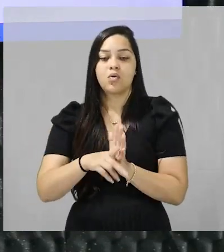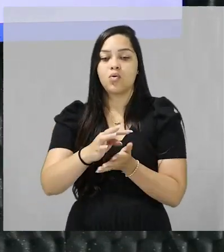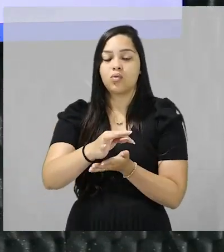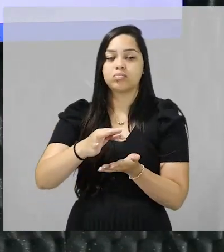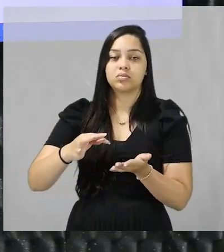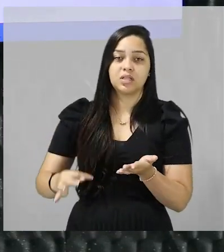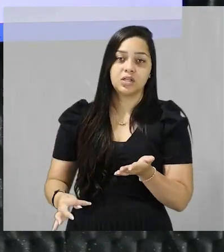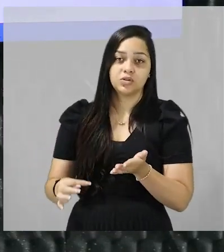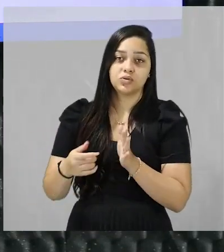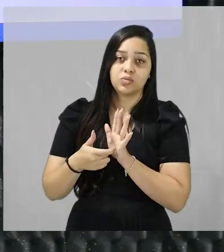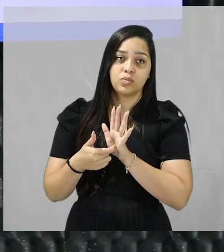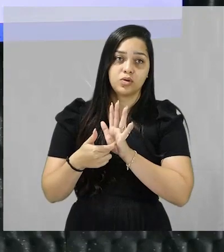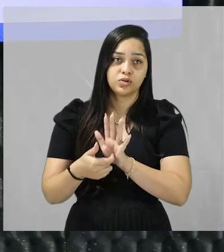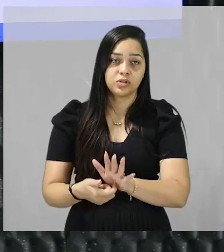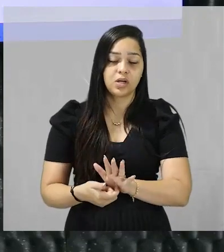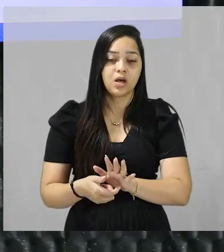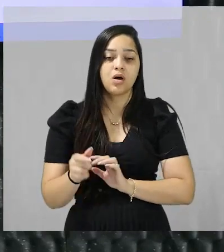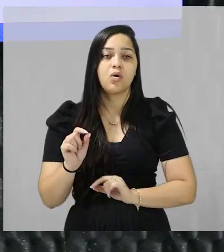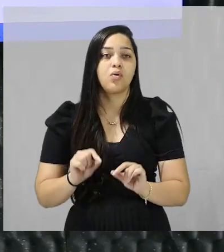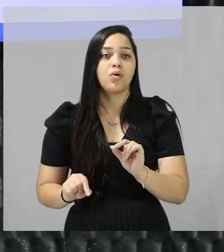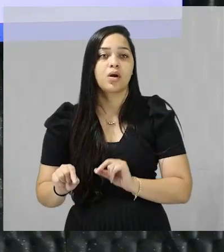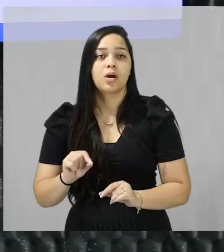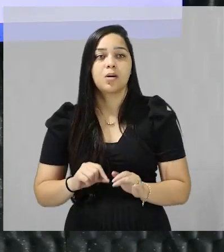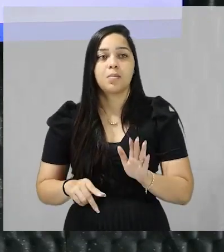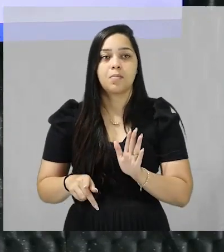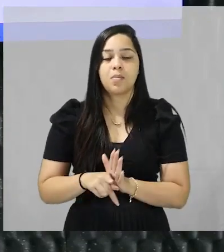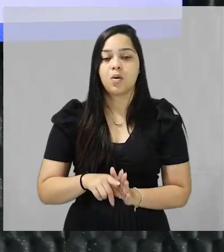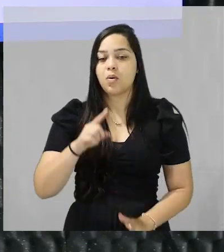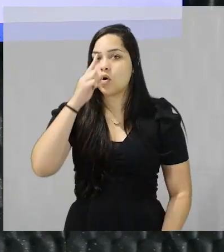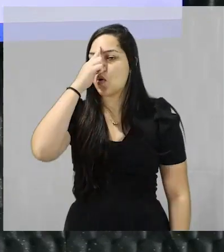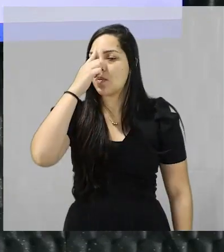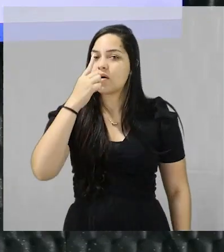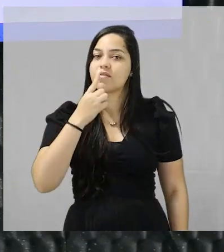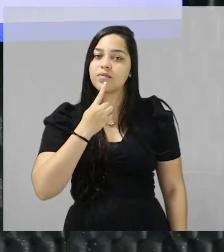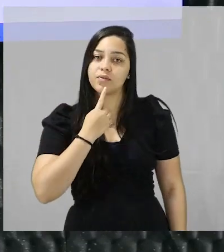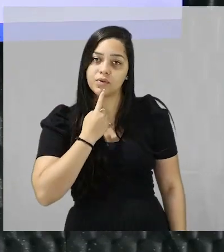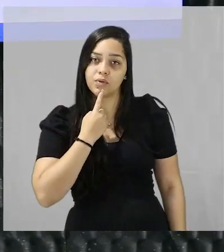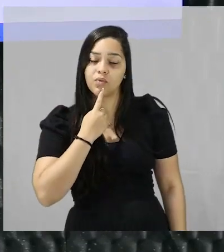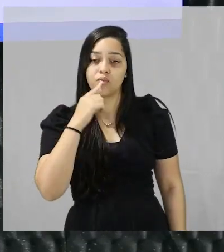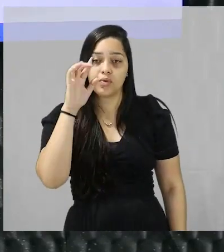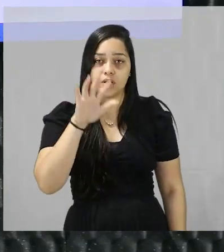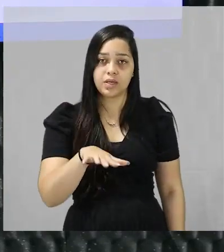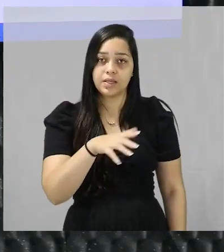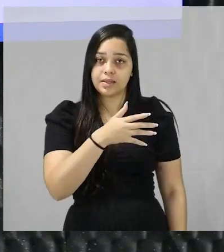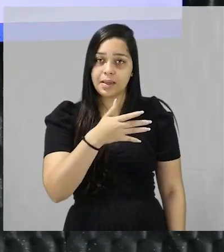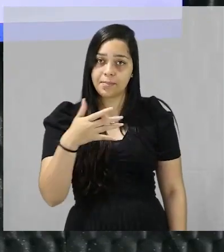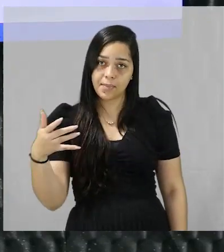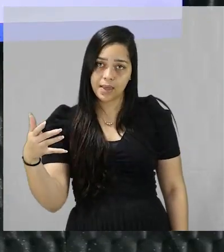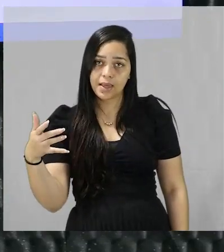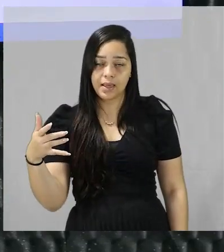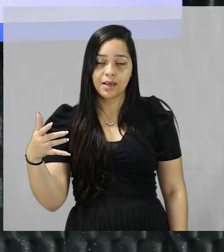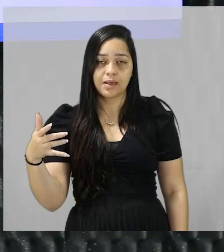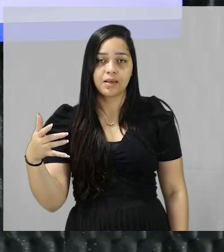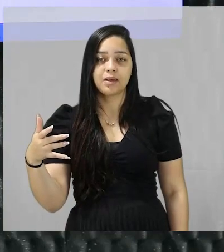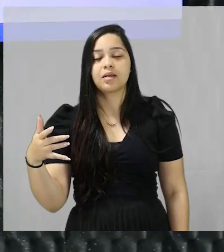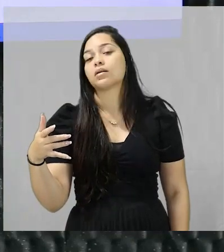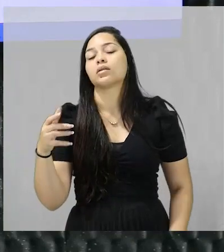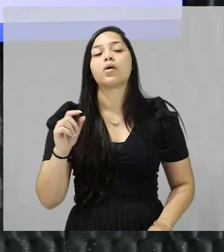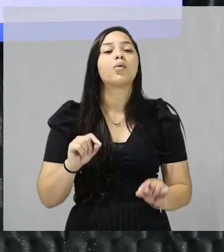né, indicar, apontar para uma figura, né, para uma tabela, para um gráfico,